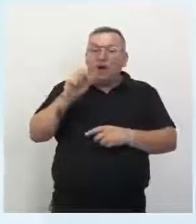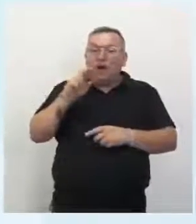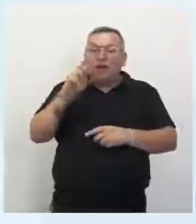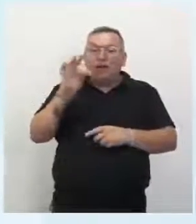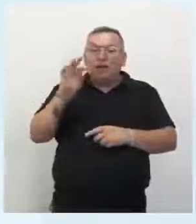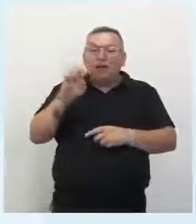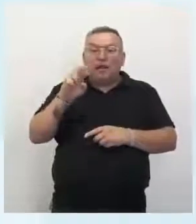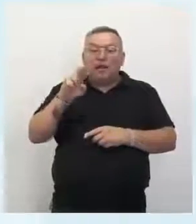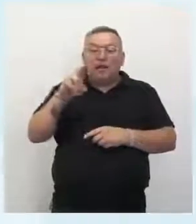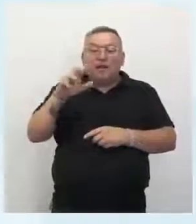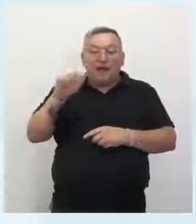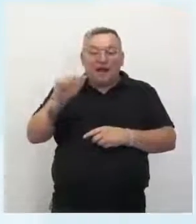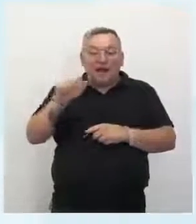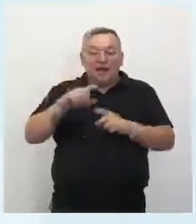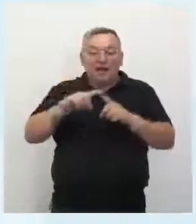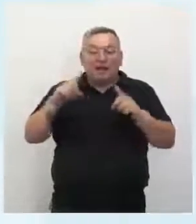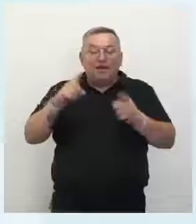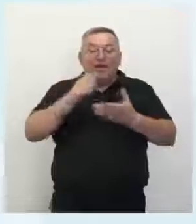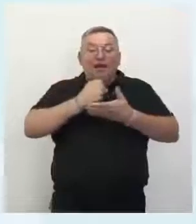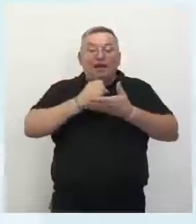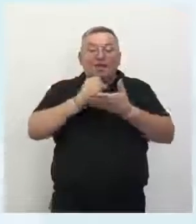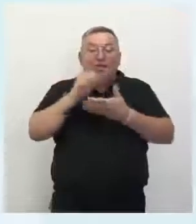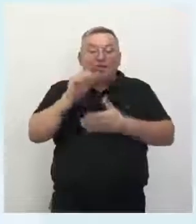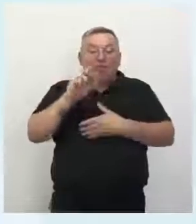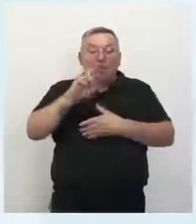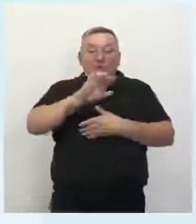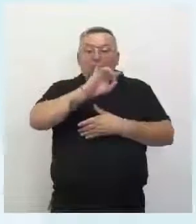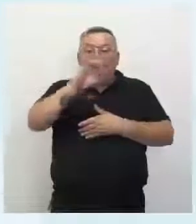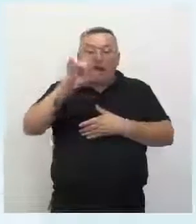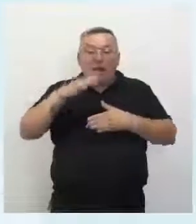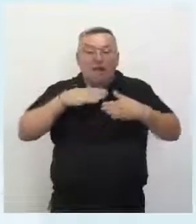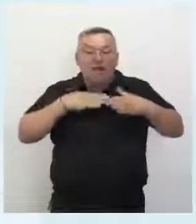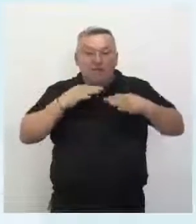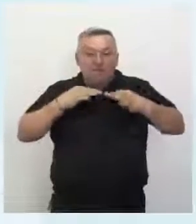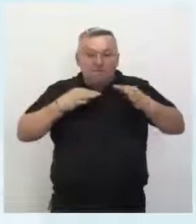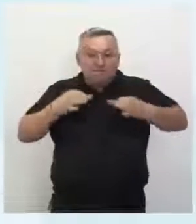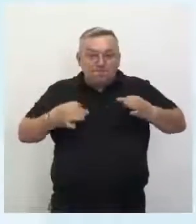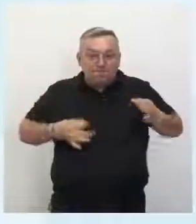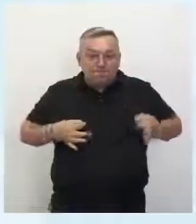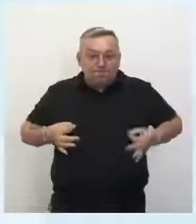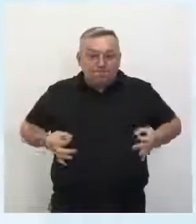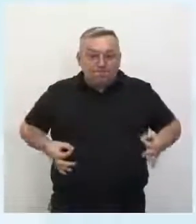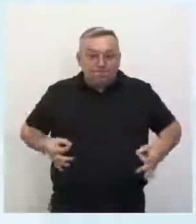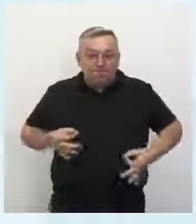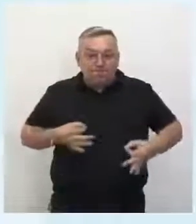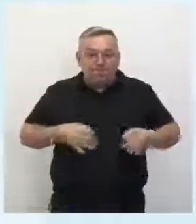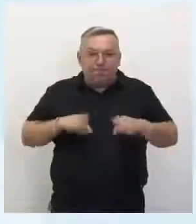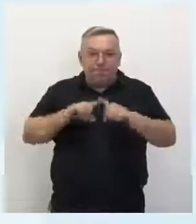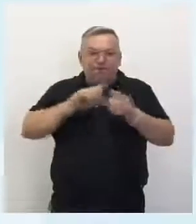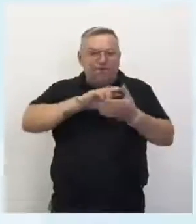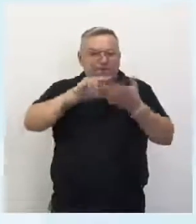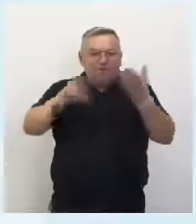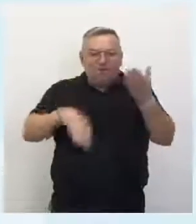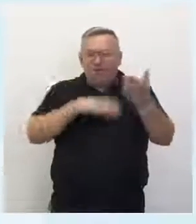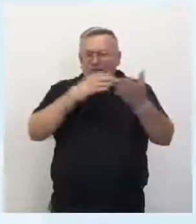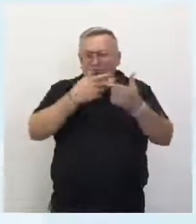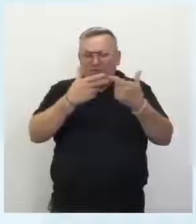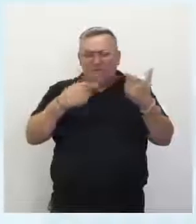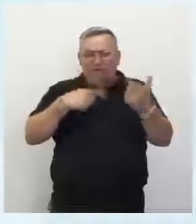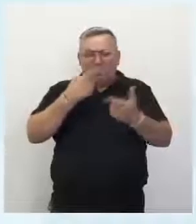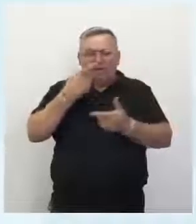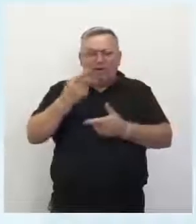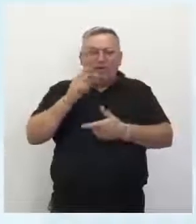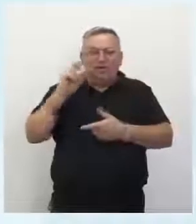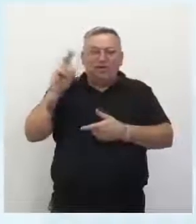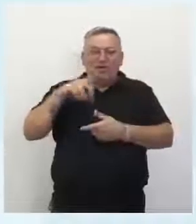Então, a artéria, ela está levando o oxigênio para cada célula do corpo, e aí é lógico que tem os capilares, também tudo aquilo que eu já falei. Olha